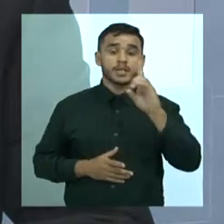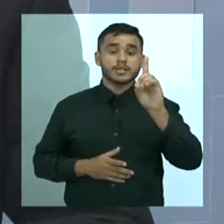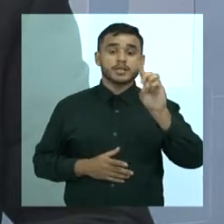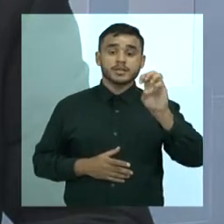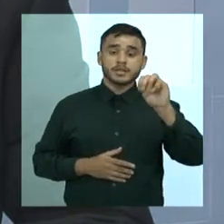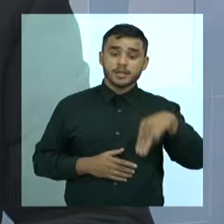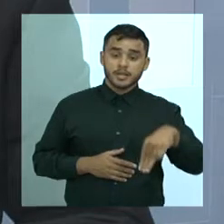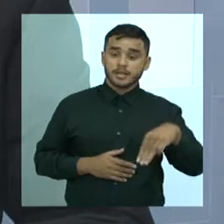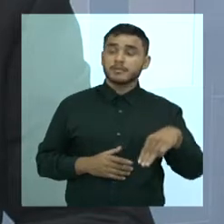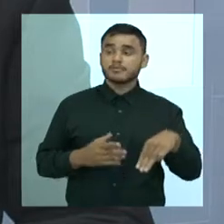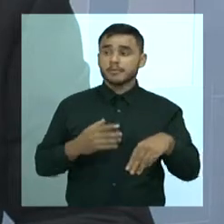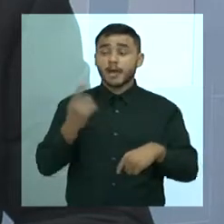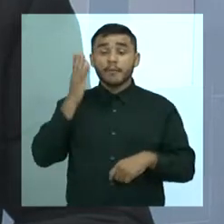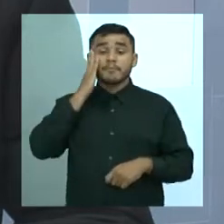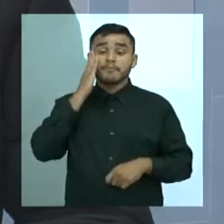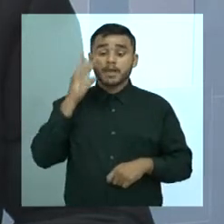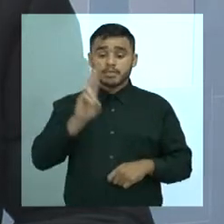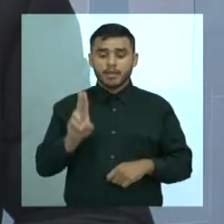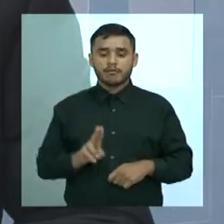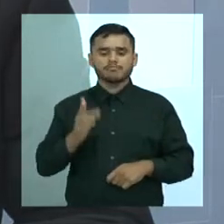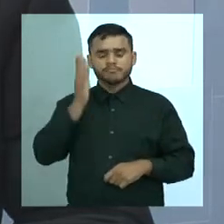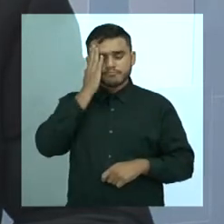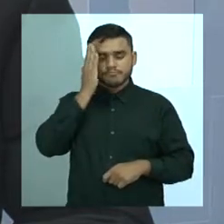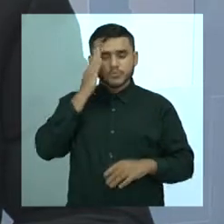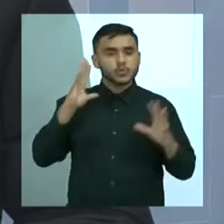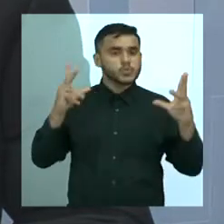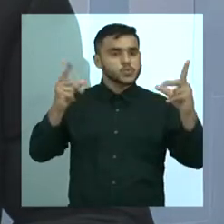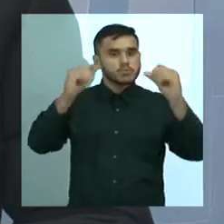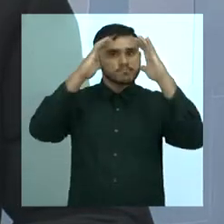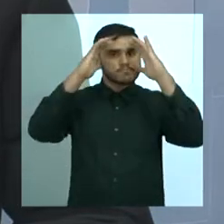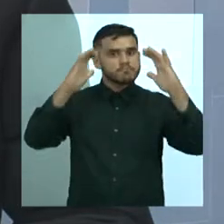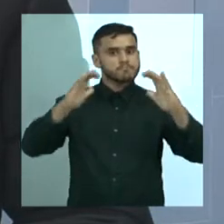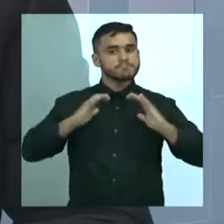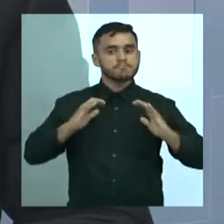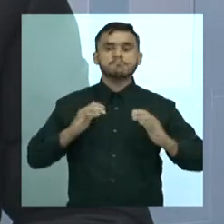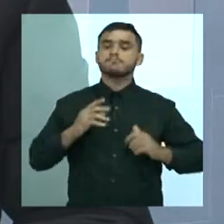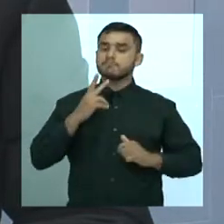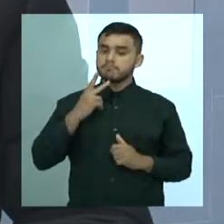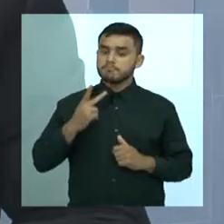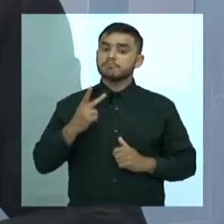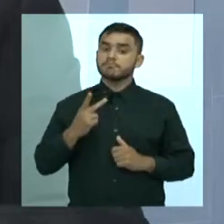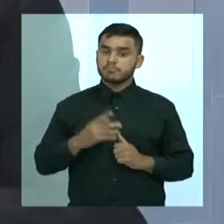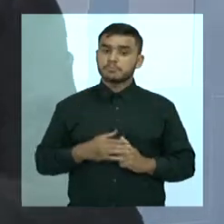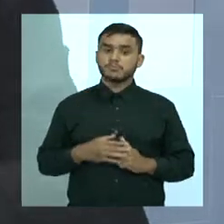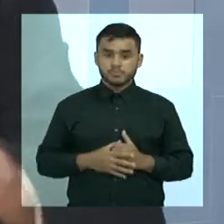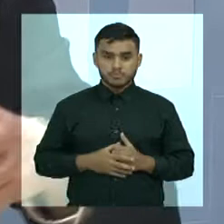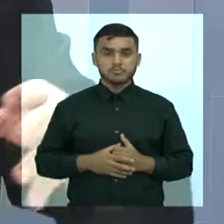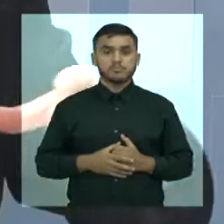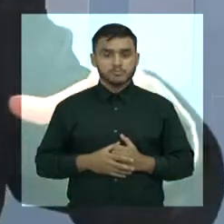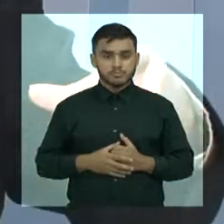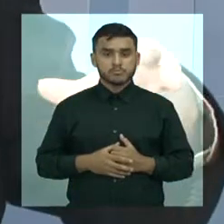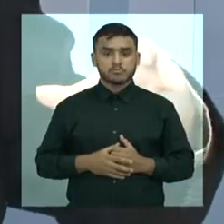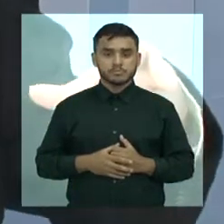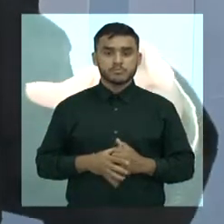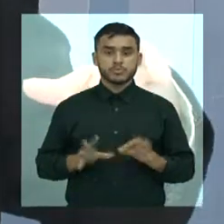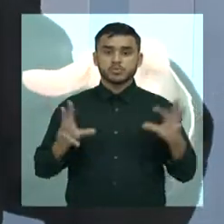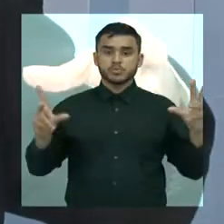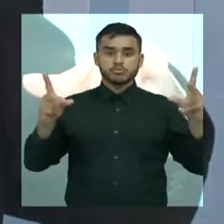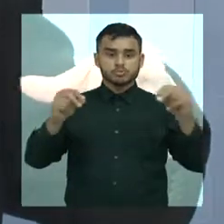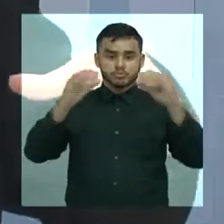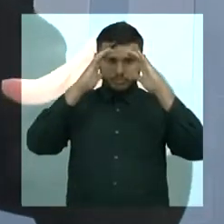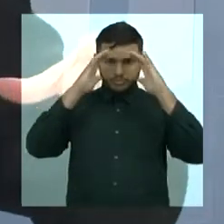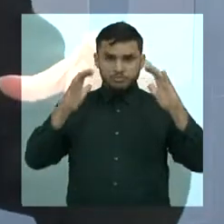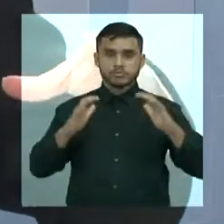minha avaliação, é um dos poucos senadores com uma referência incomum perante seus pares.